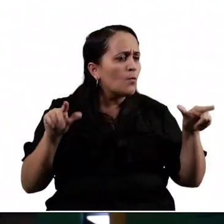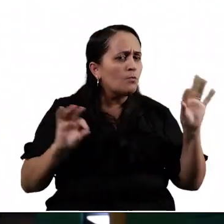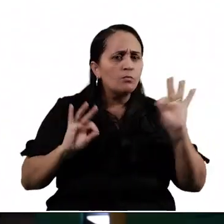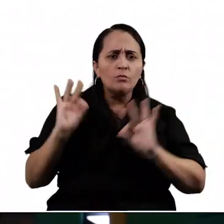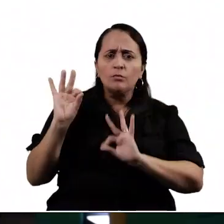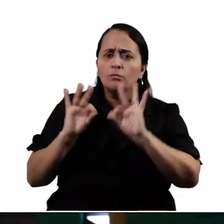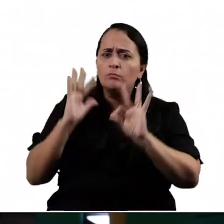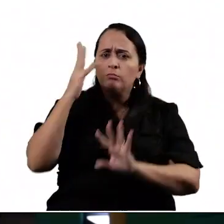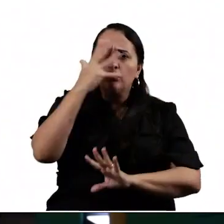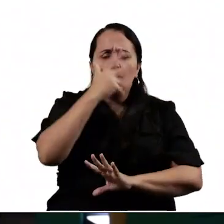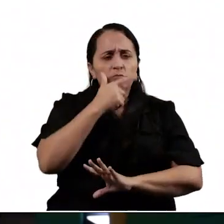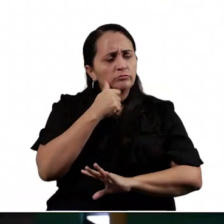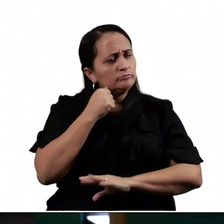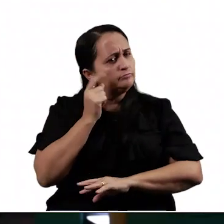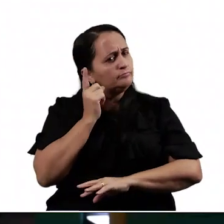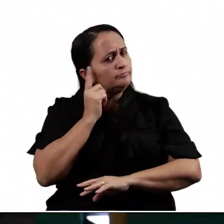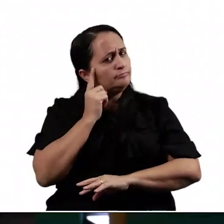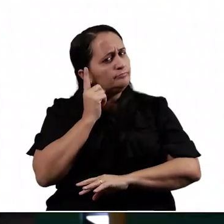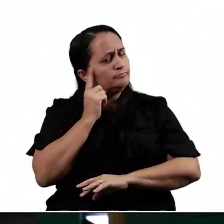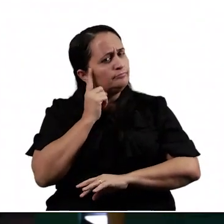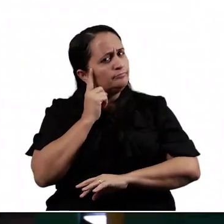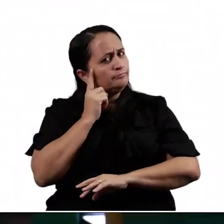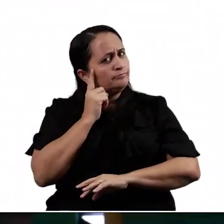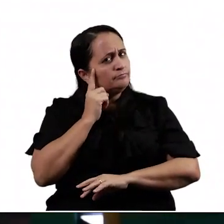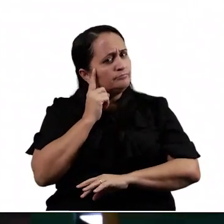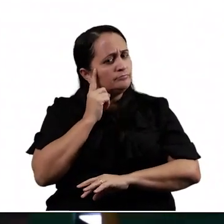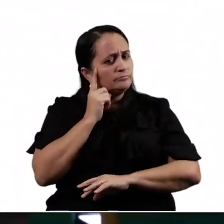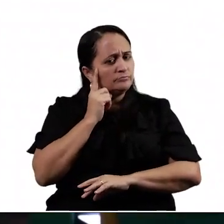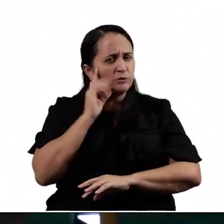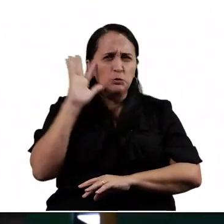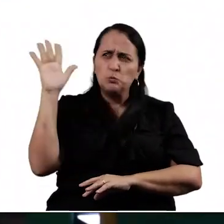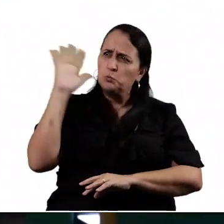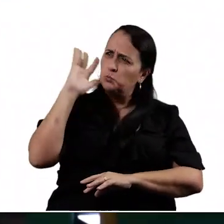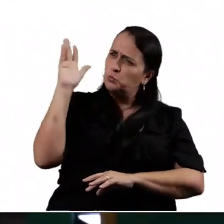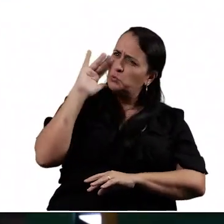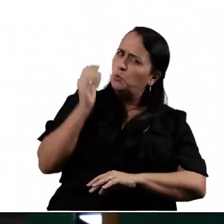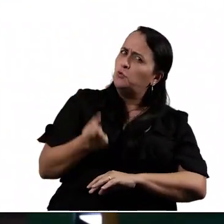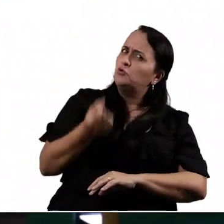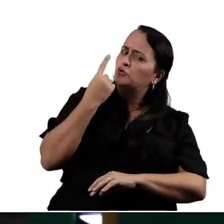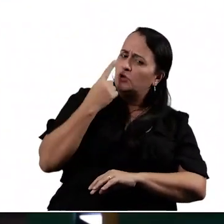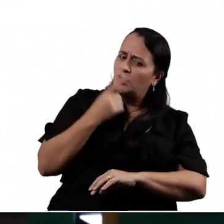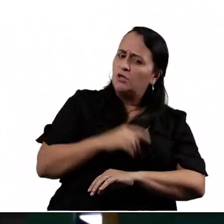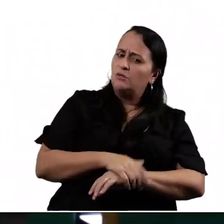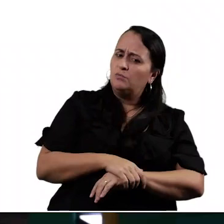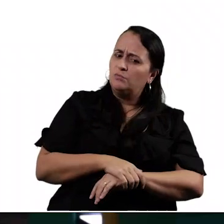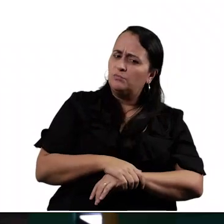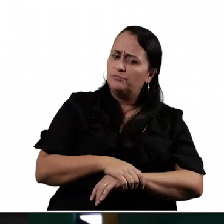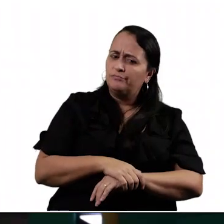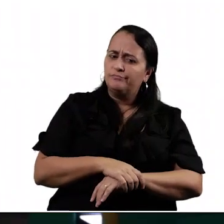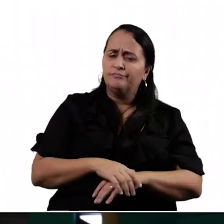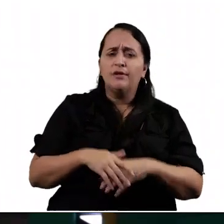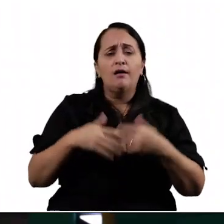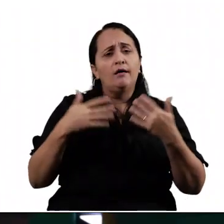e ele pensou Poxa que sonho mais esquisito pegou